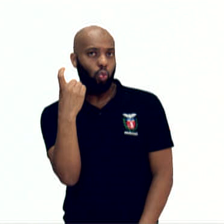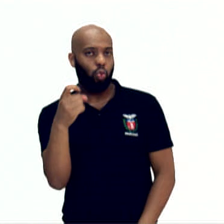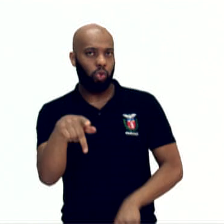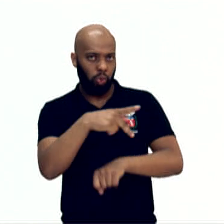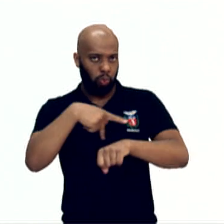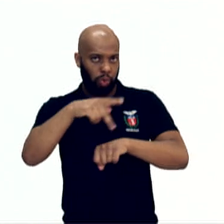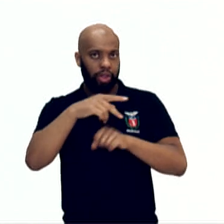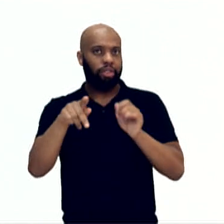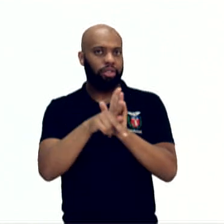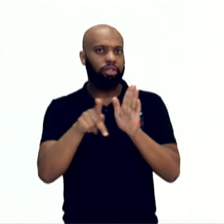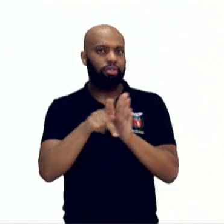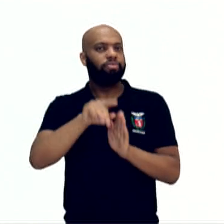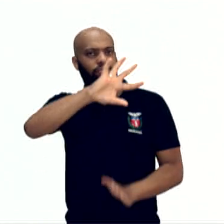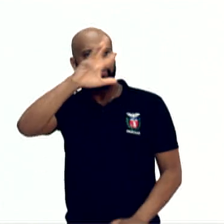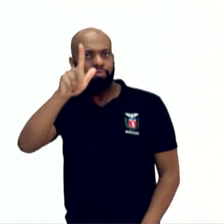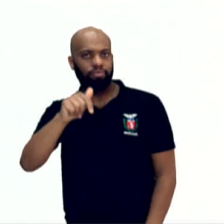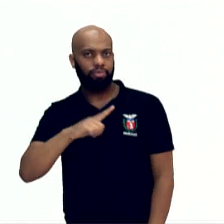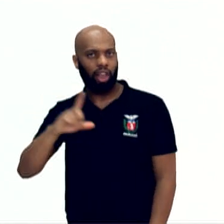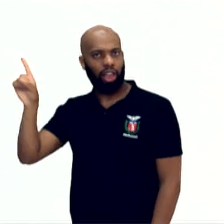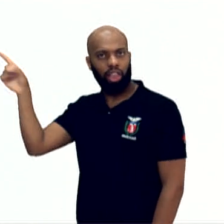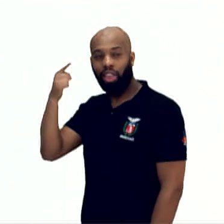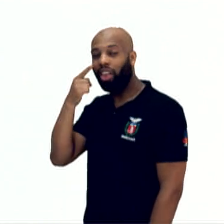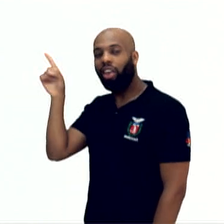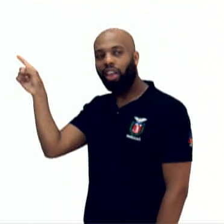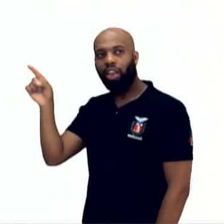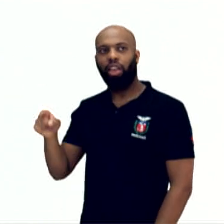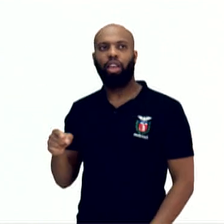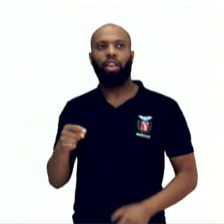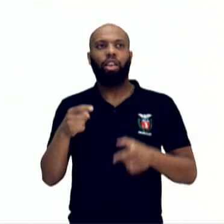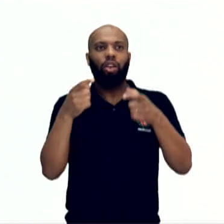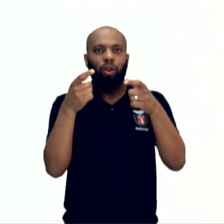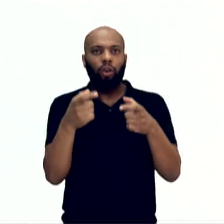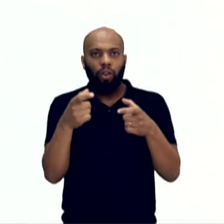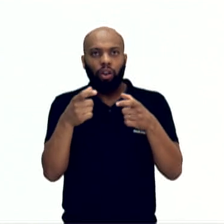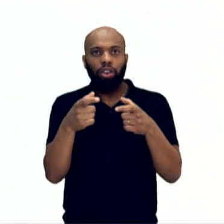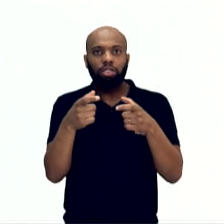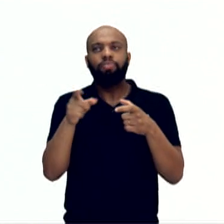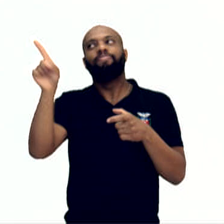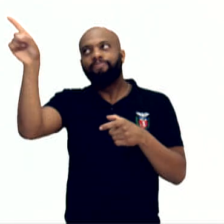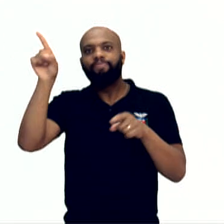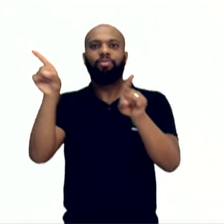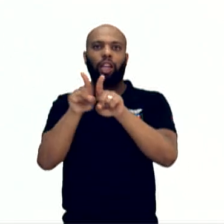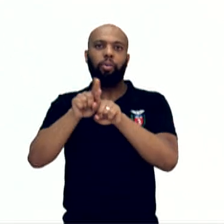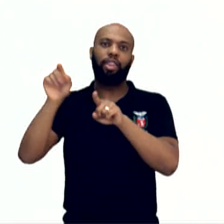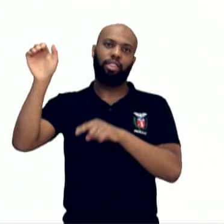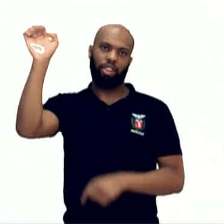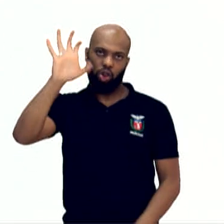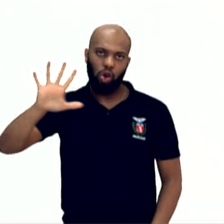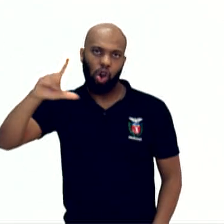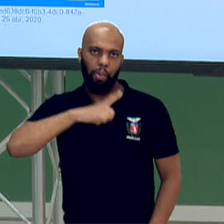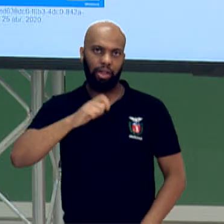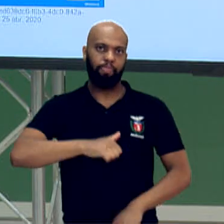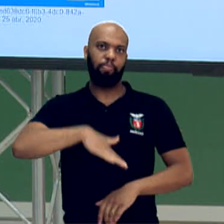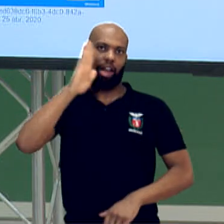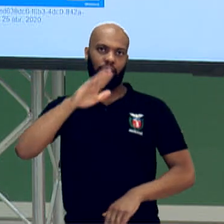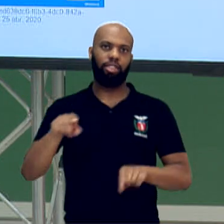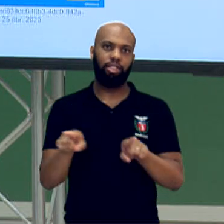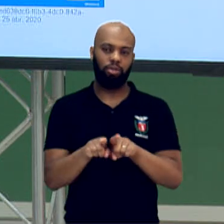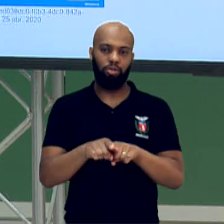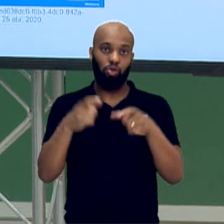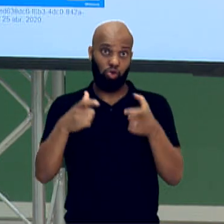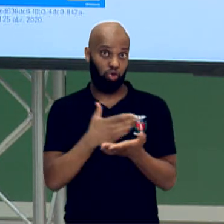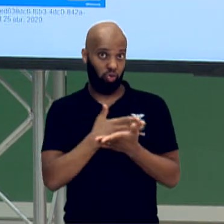língua espanhola, e onde tudo surgiu, a Espanha, lá na Europa. Então vejam, se nós consideramos